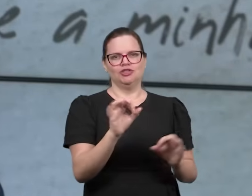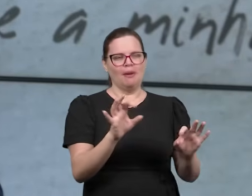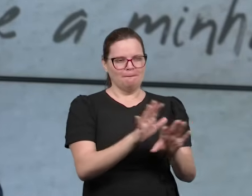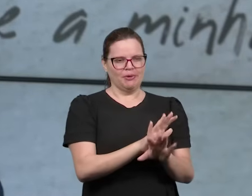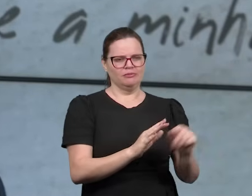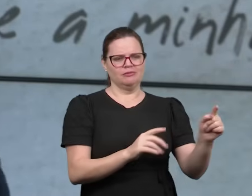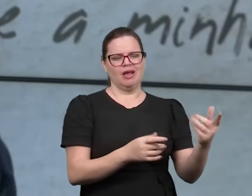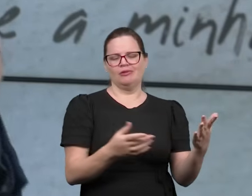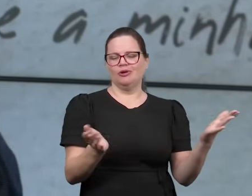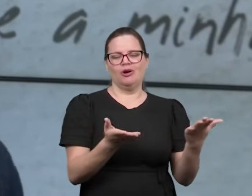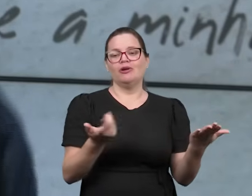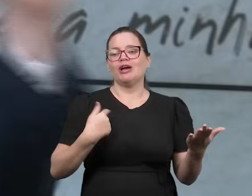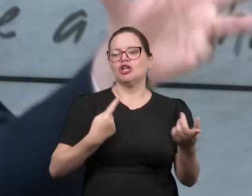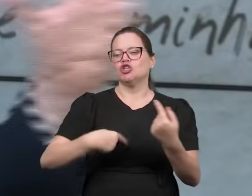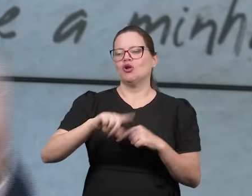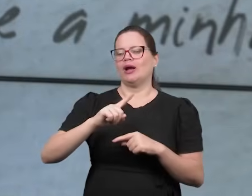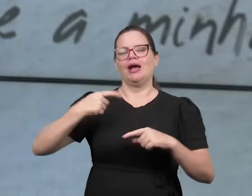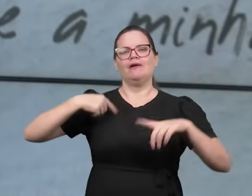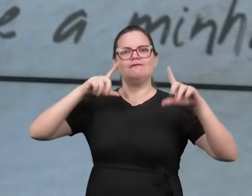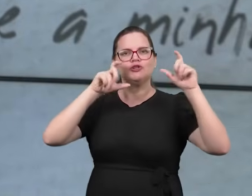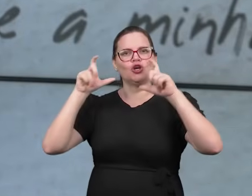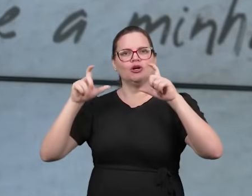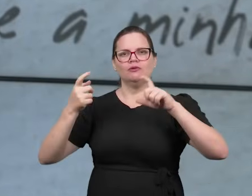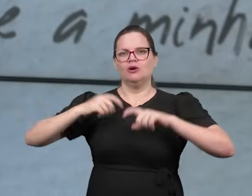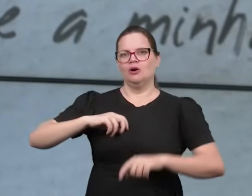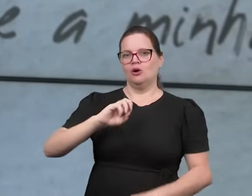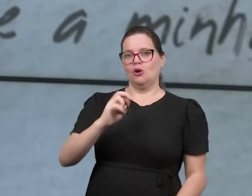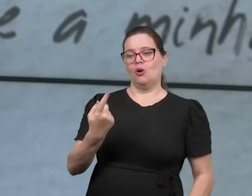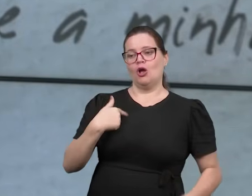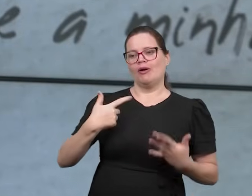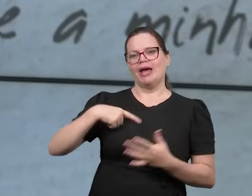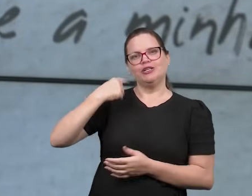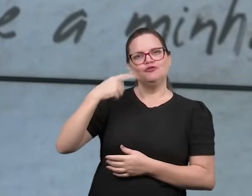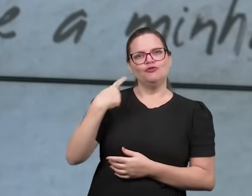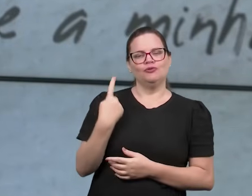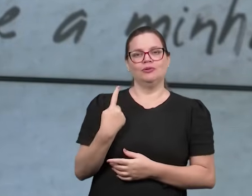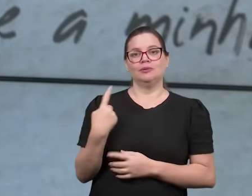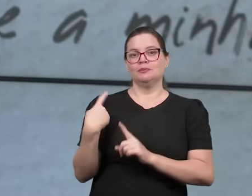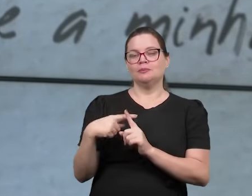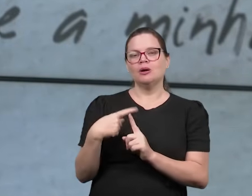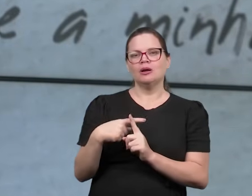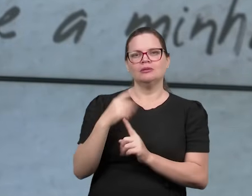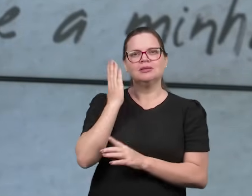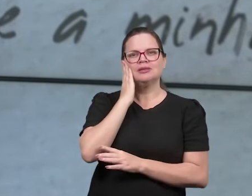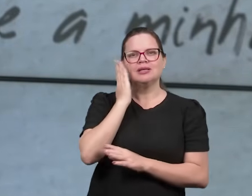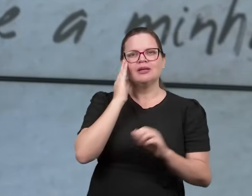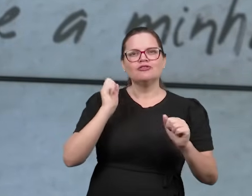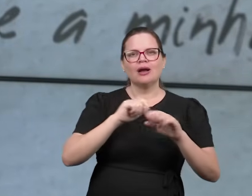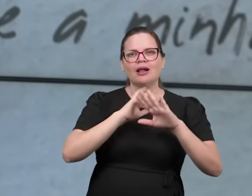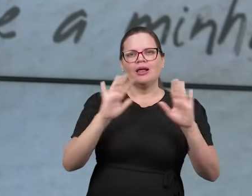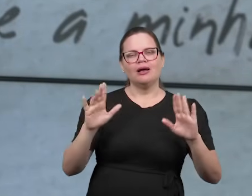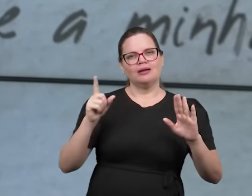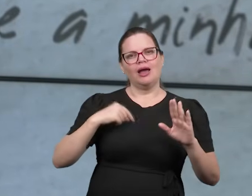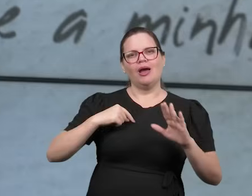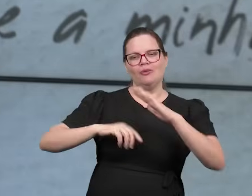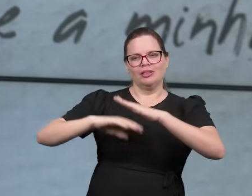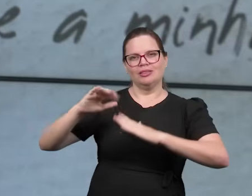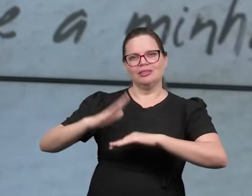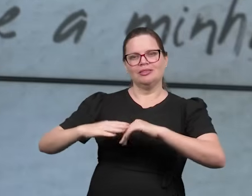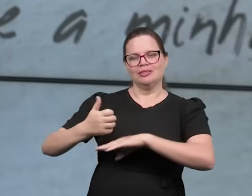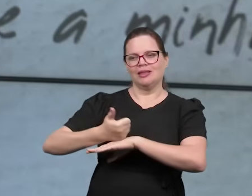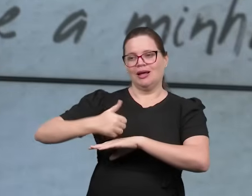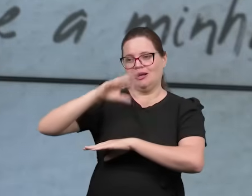verdade. Agora quero ser advogado. E vão fazer aquilo que, na verdade, entendem que é o talento que Deus deu a eles, né?